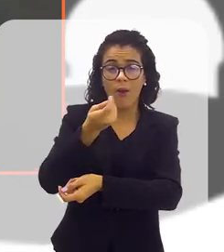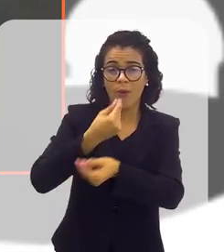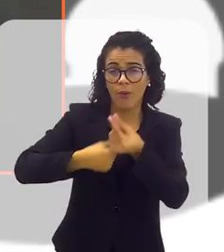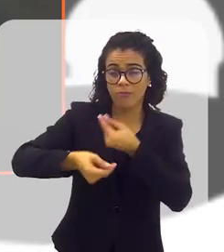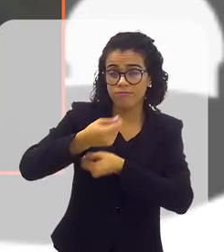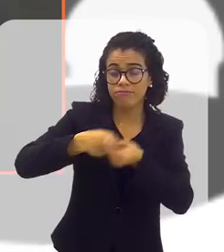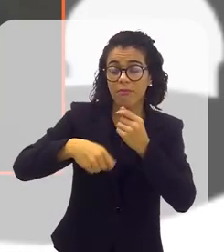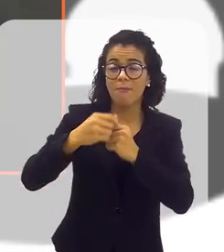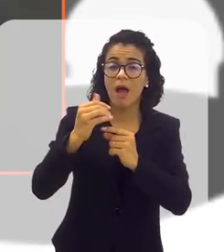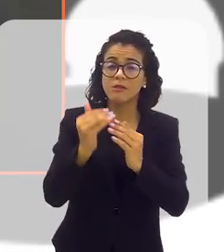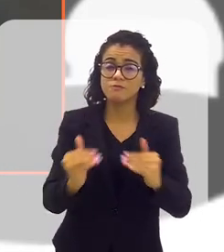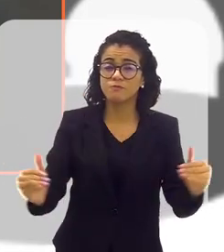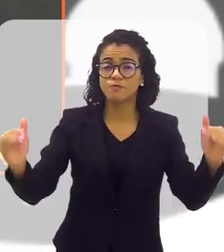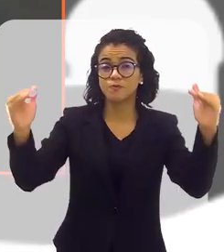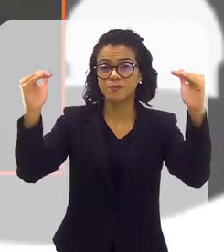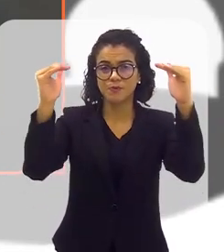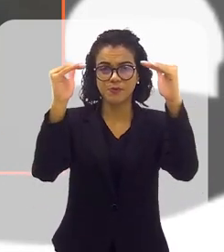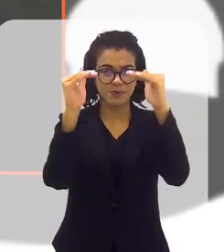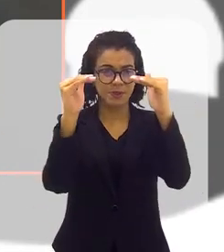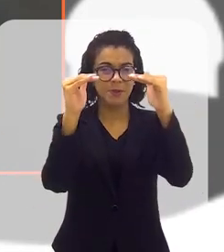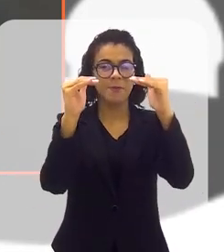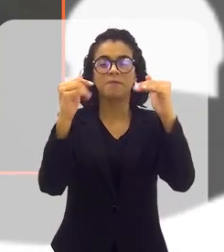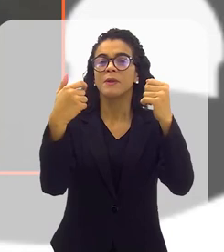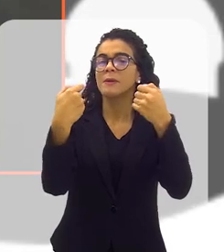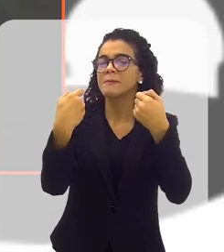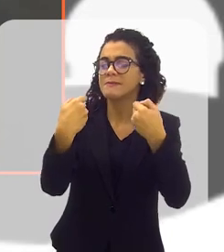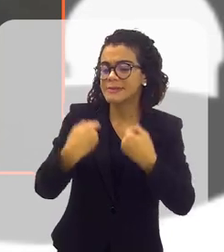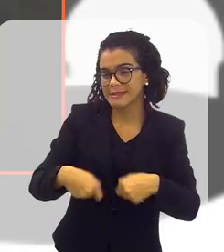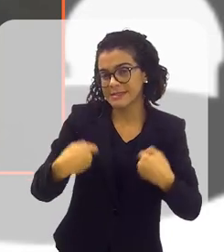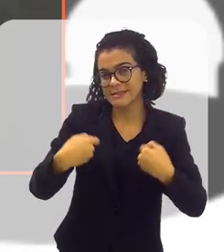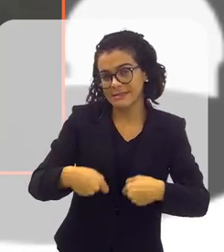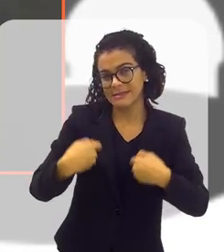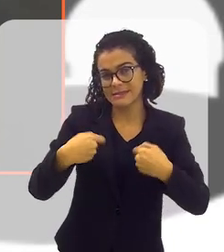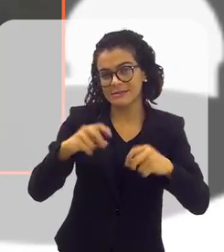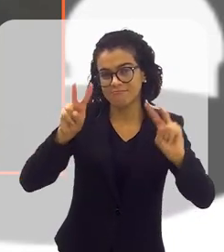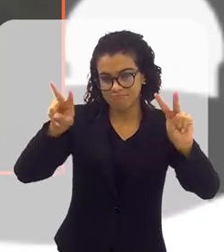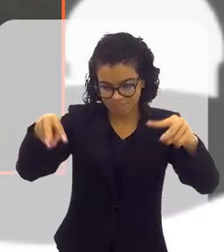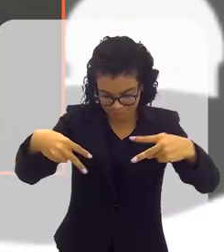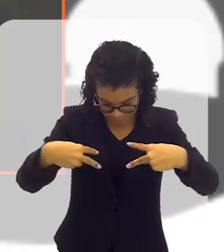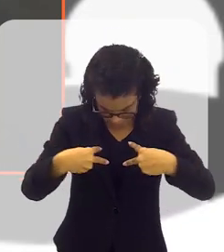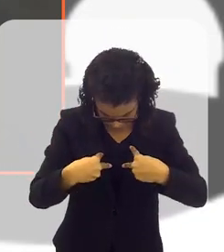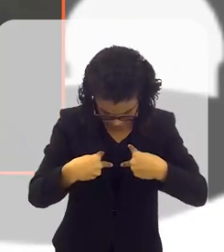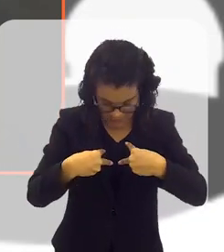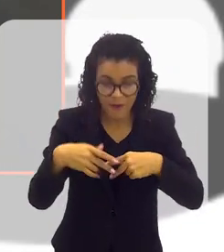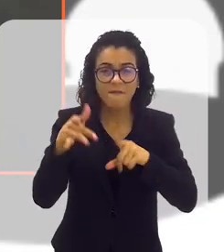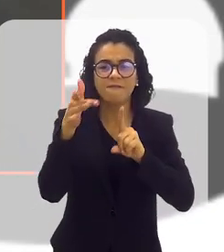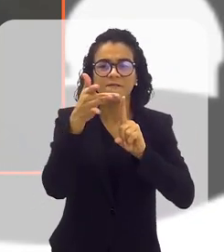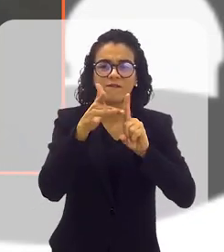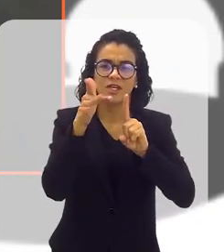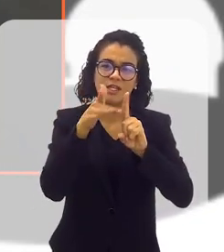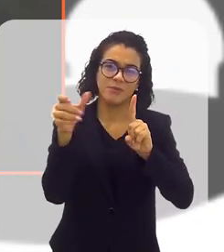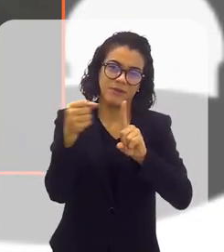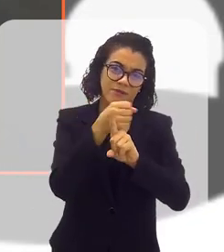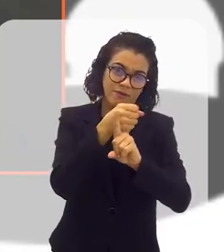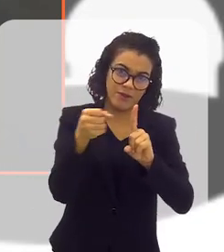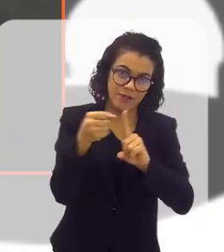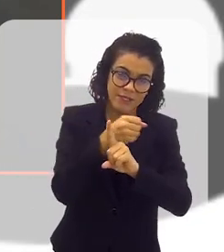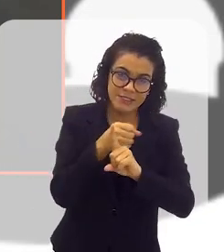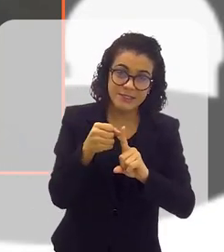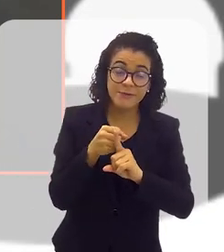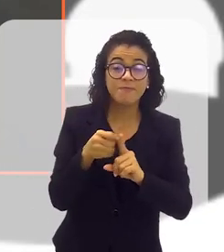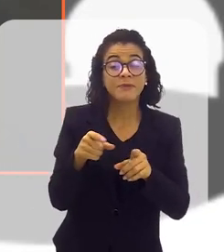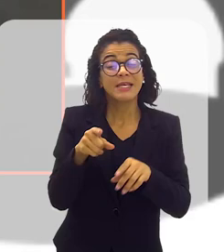econômico mais elevado, precisam muito se perceber como vítimas de